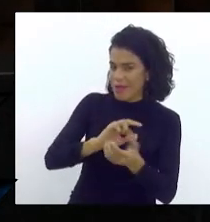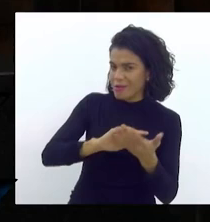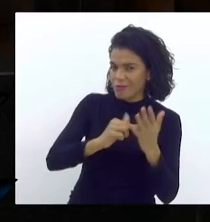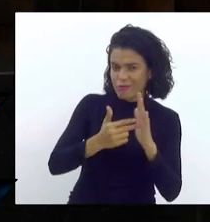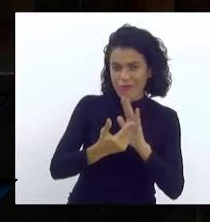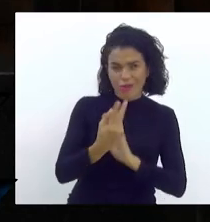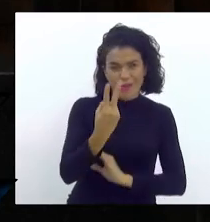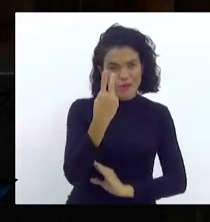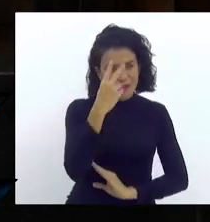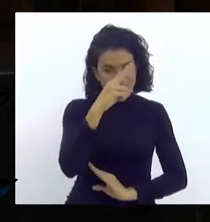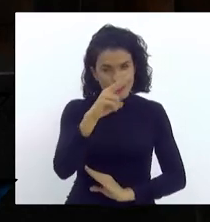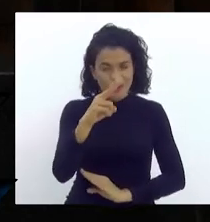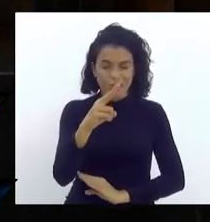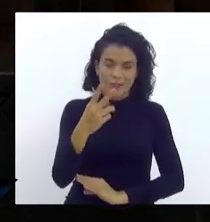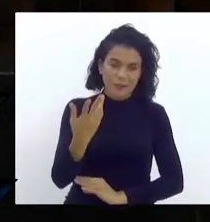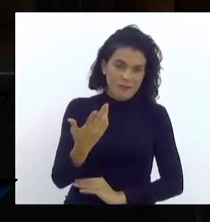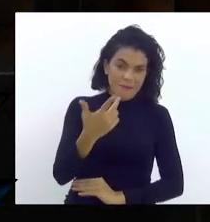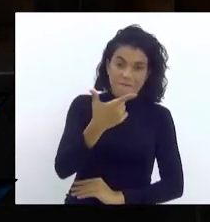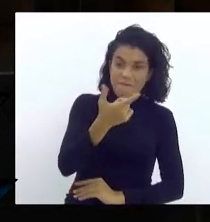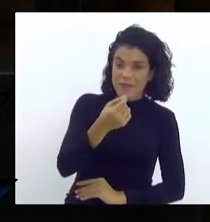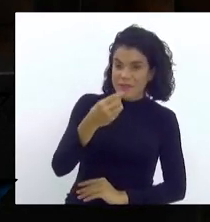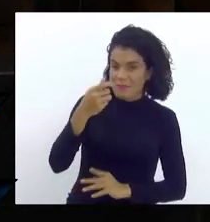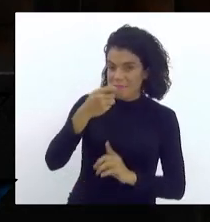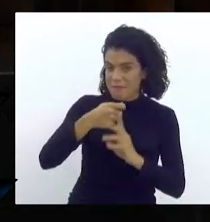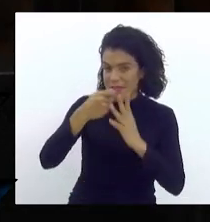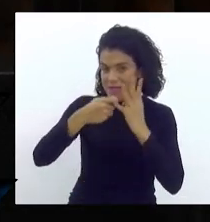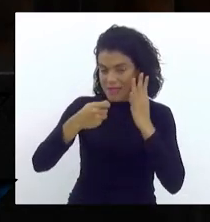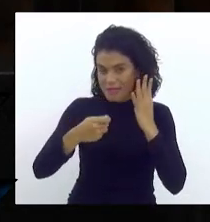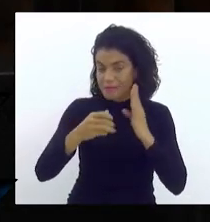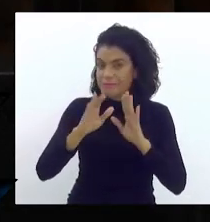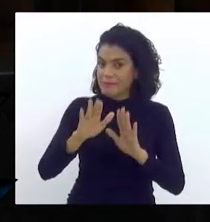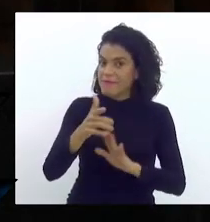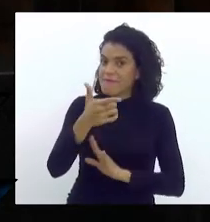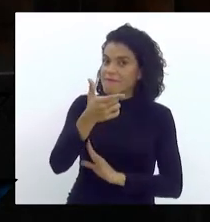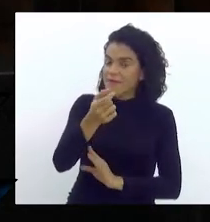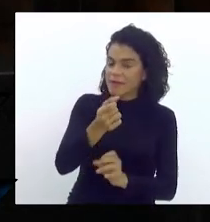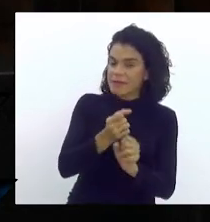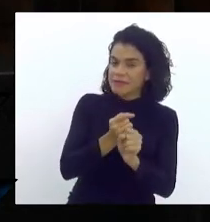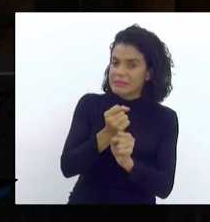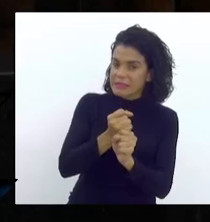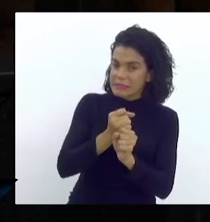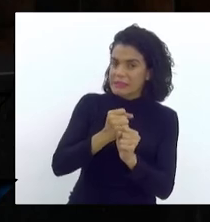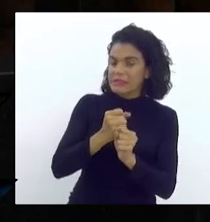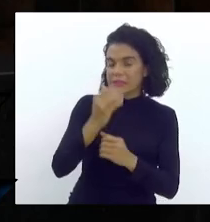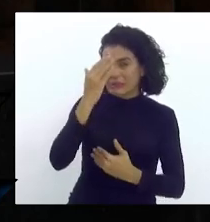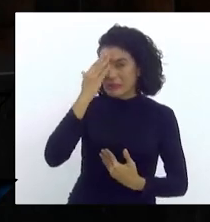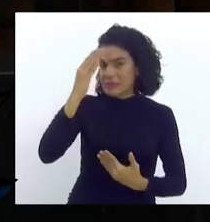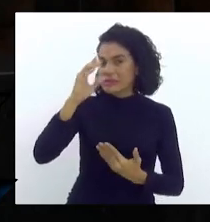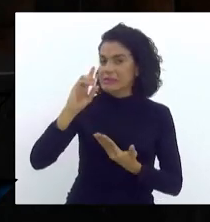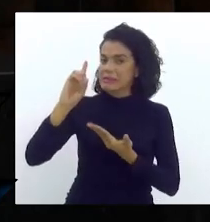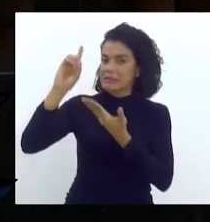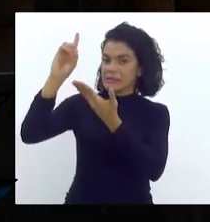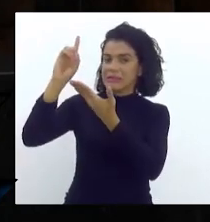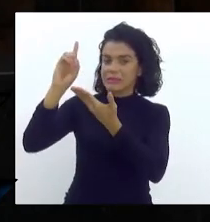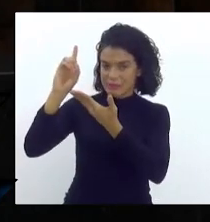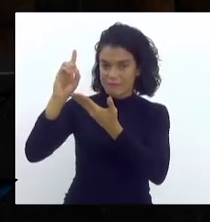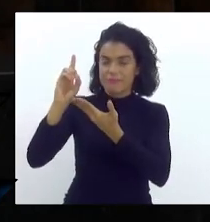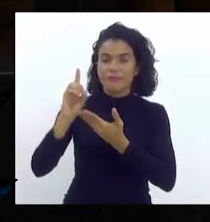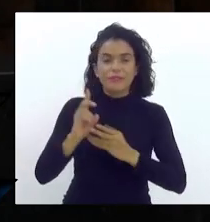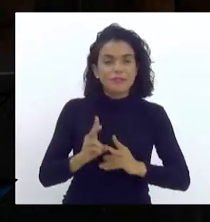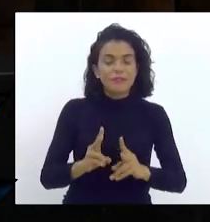20 meses, nem 2 anos, são 20. Mas, graças a Deus, em mim habita a